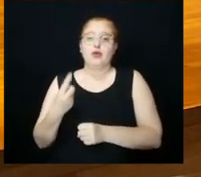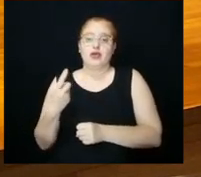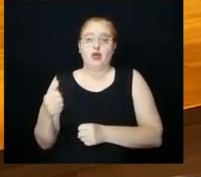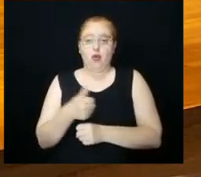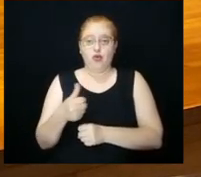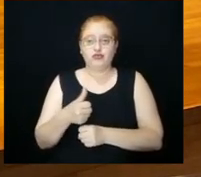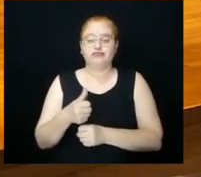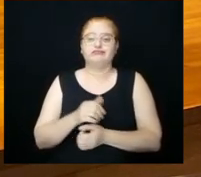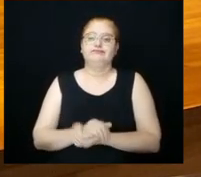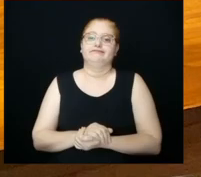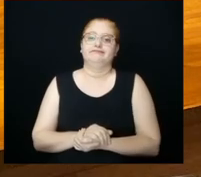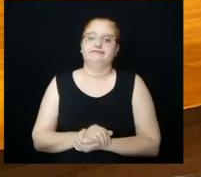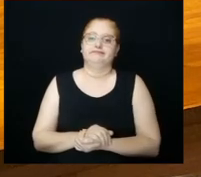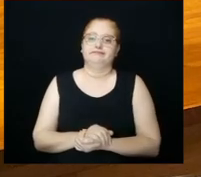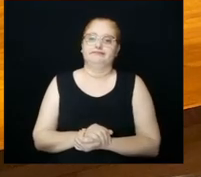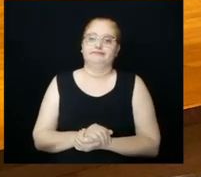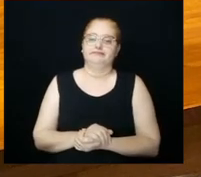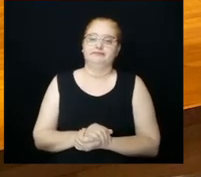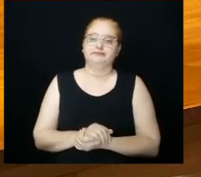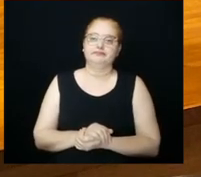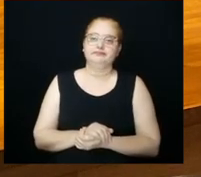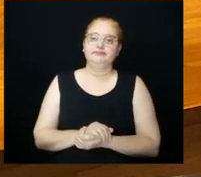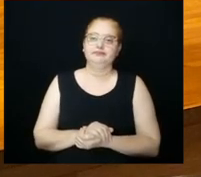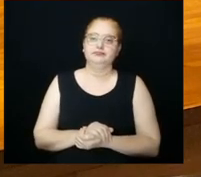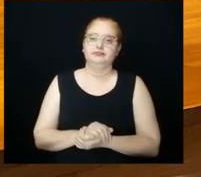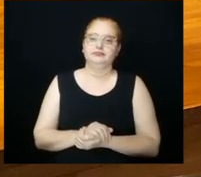recente, né?